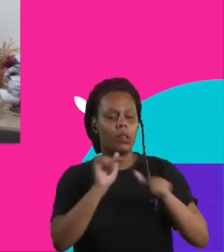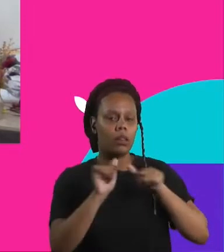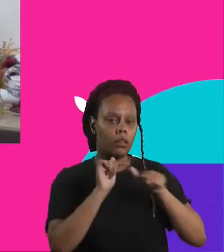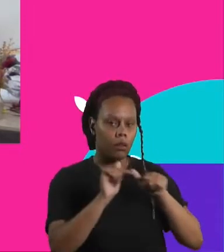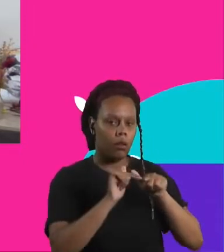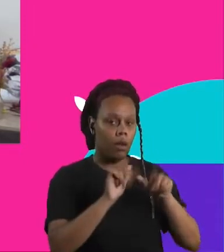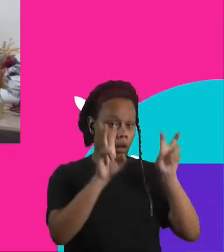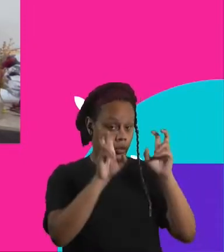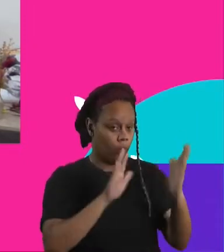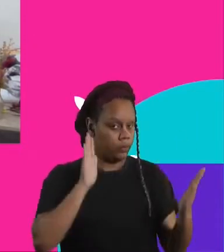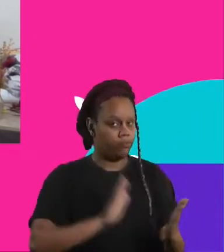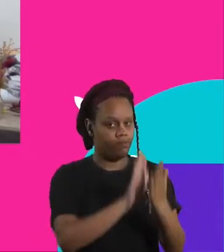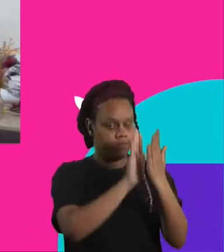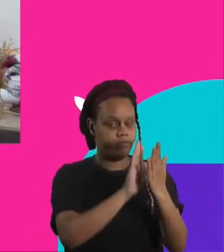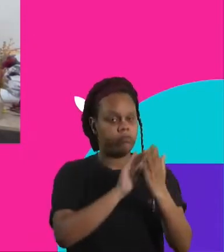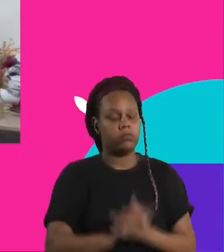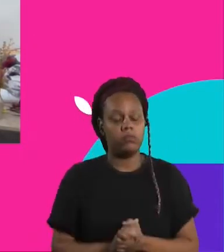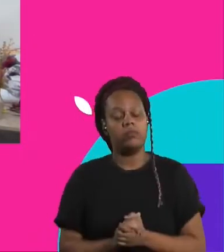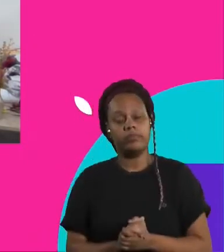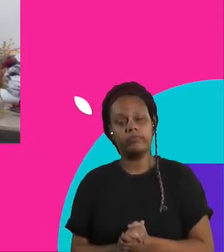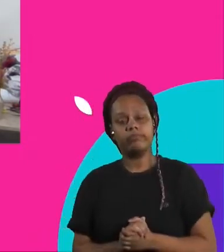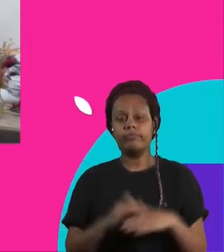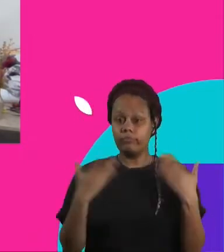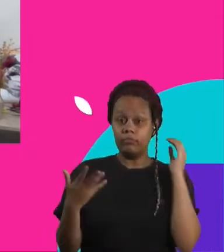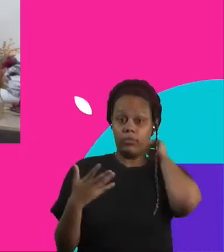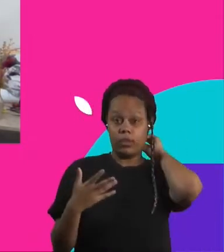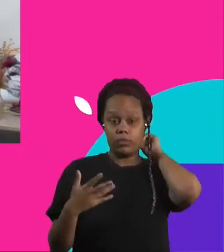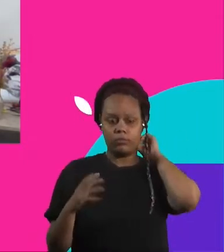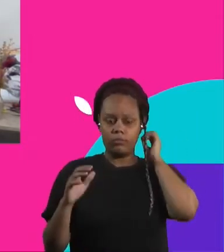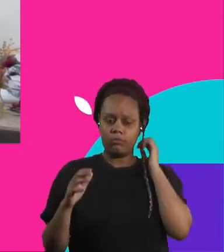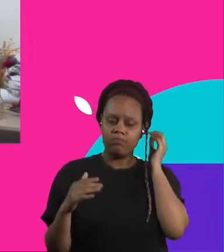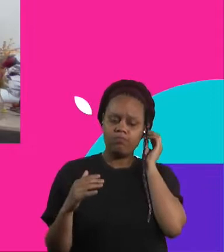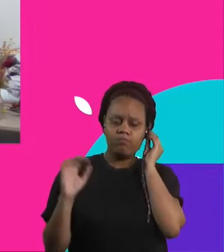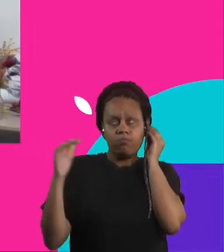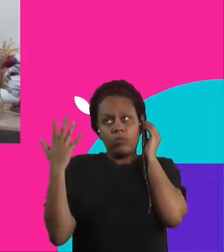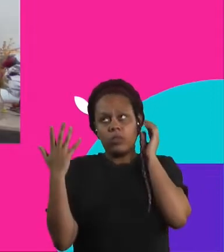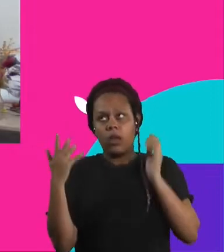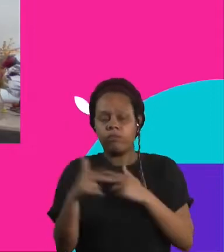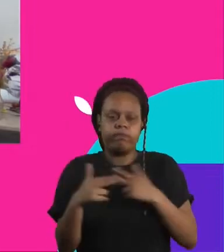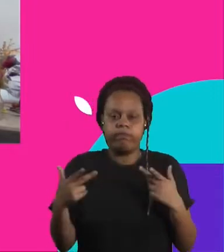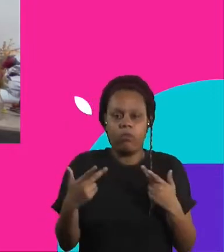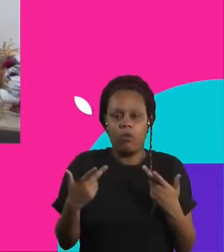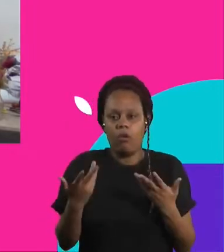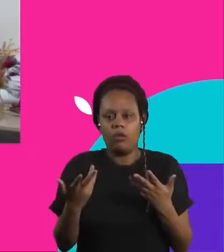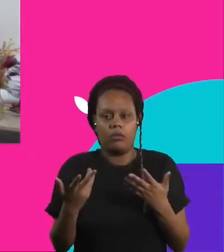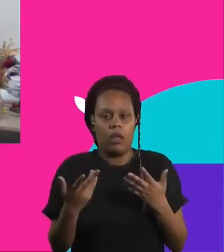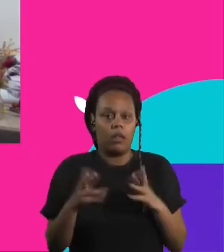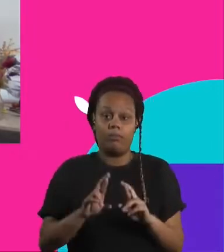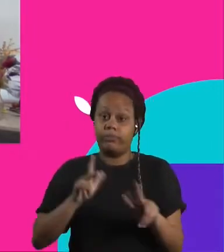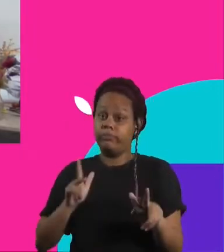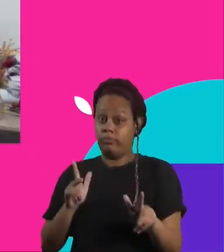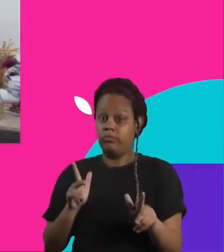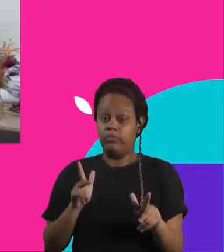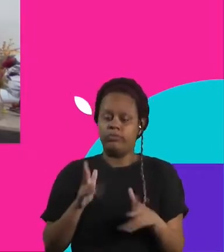vezes num ambiente imprevisível, né? Numa liderança de um projeto que é imprevisível, numa situação hostil que muitas vezes